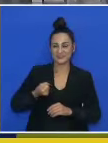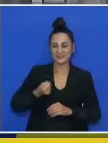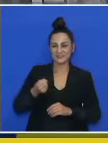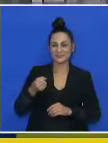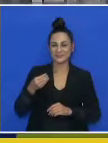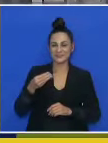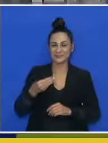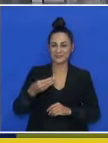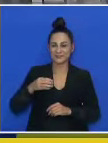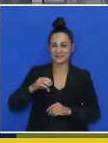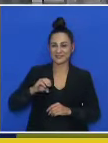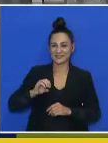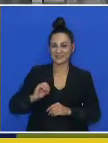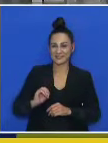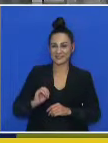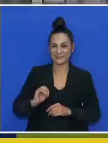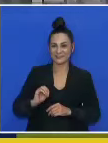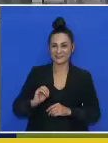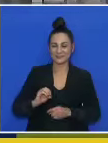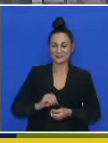Branca, 30.